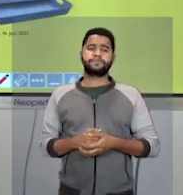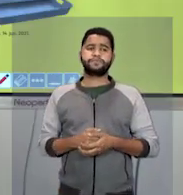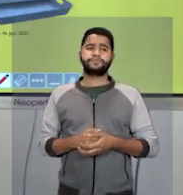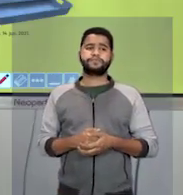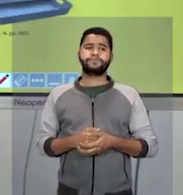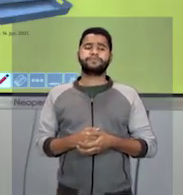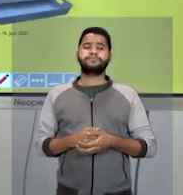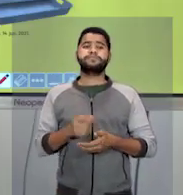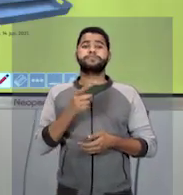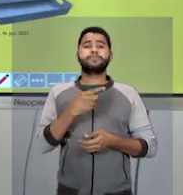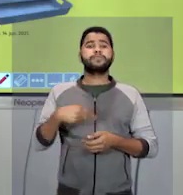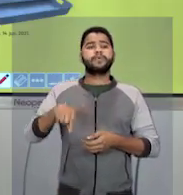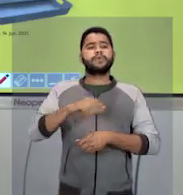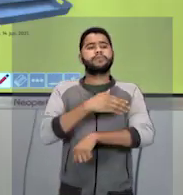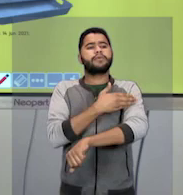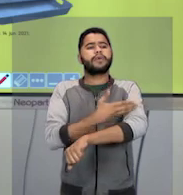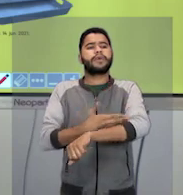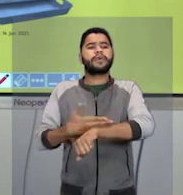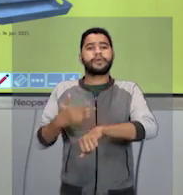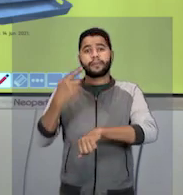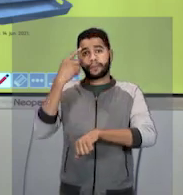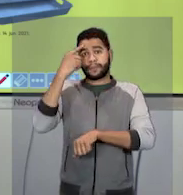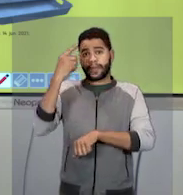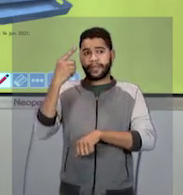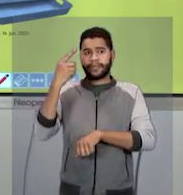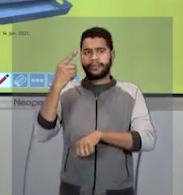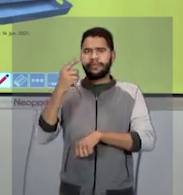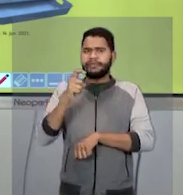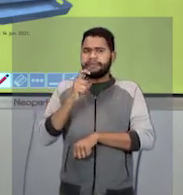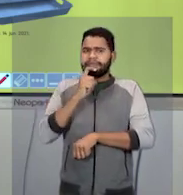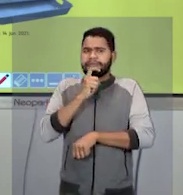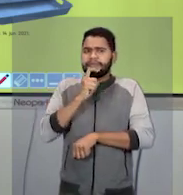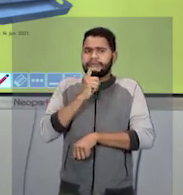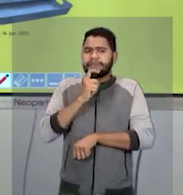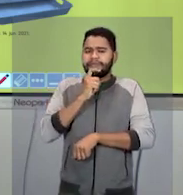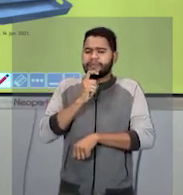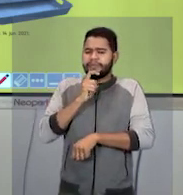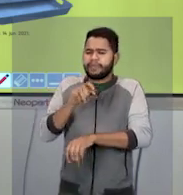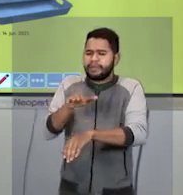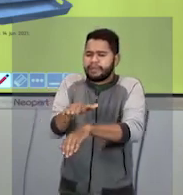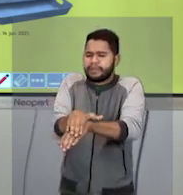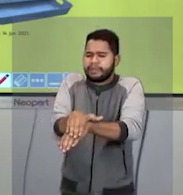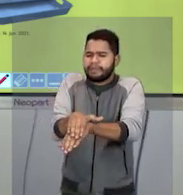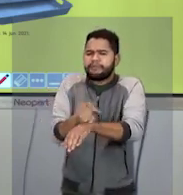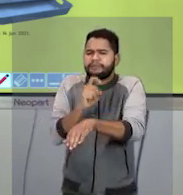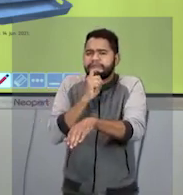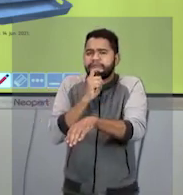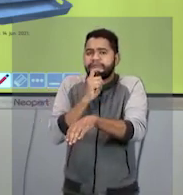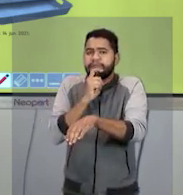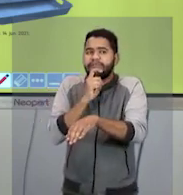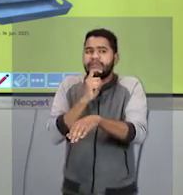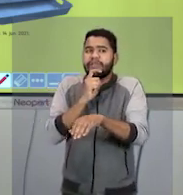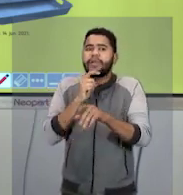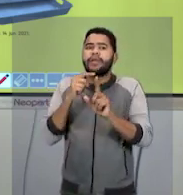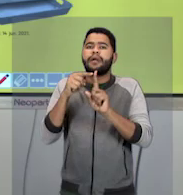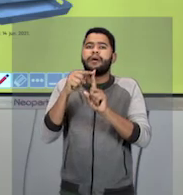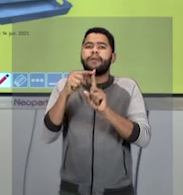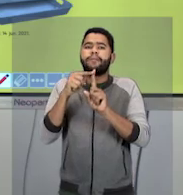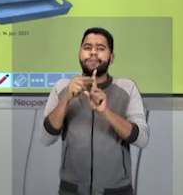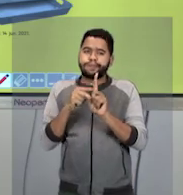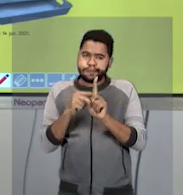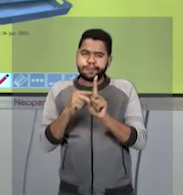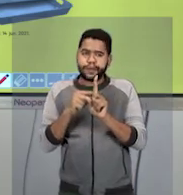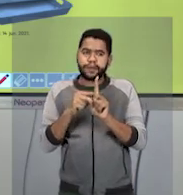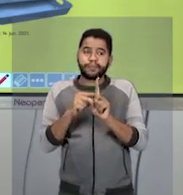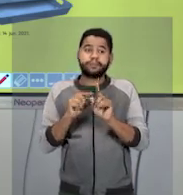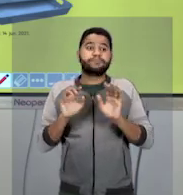mesmo. Nós temos o hábito de achar que por ela estar mais fria ao nosso tato, ela está a uma temperatura